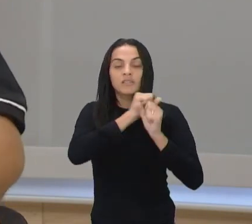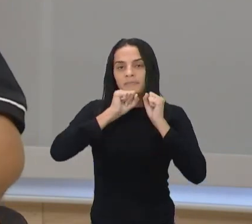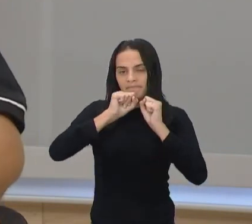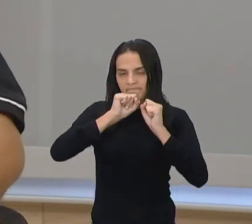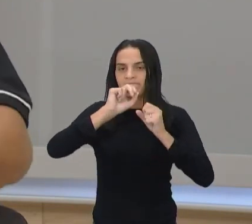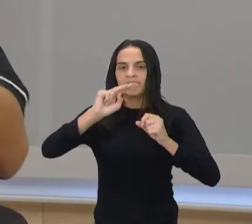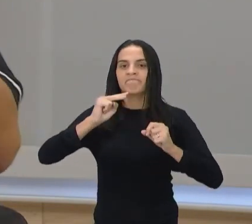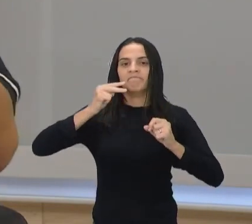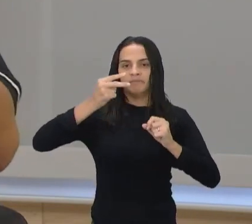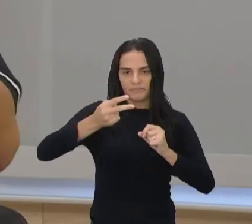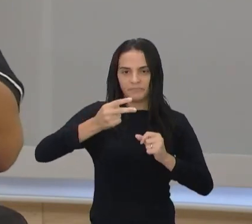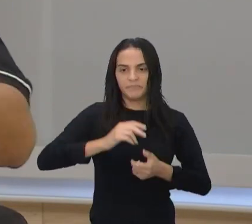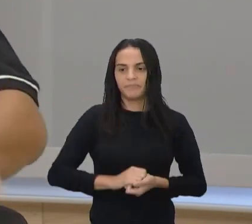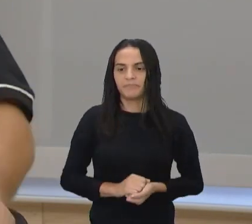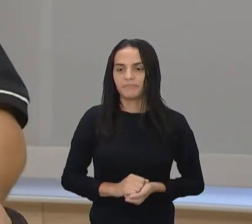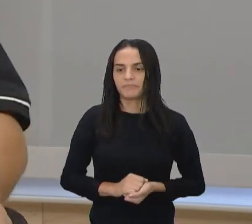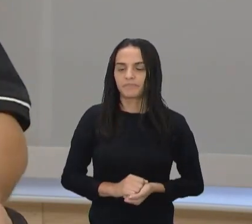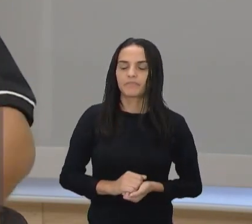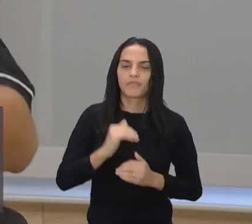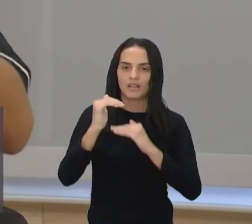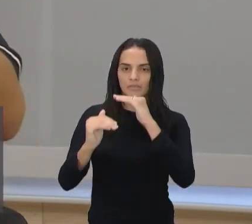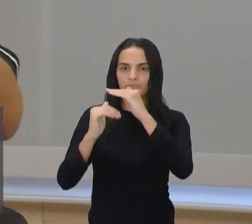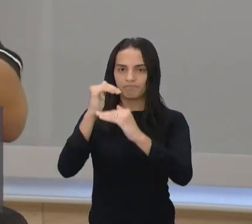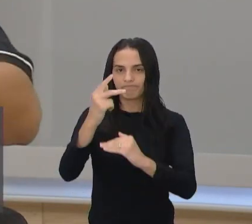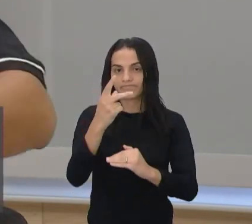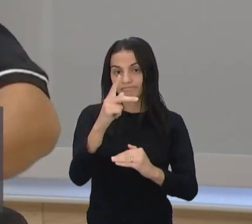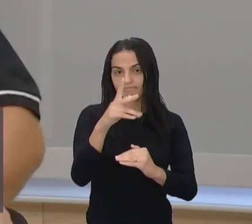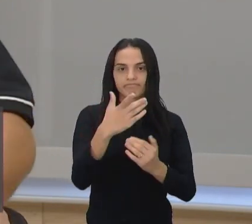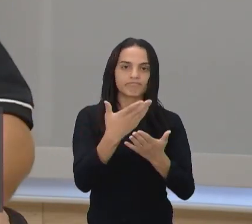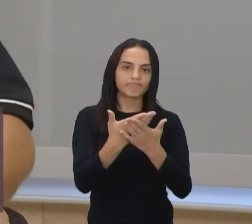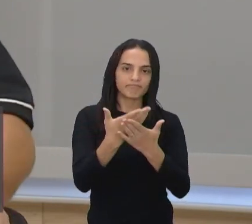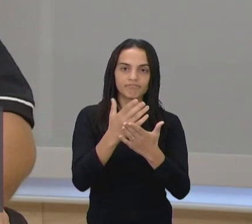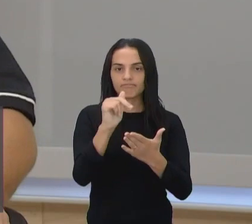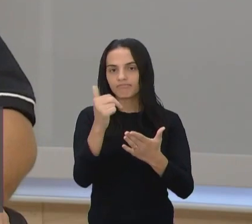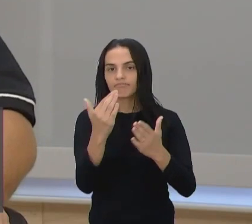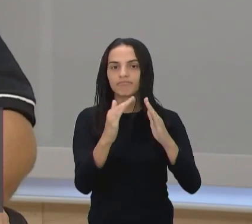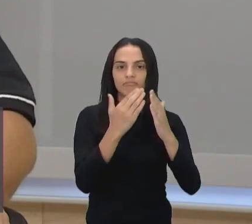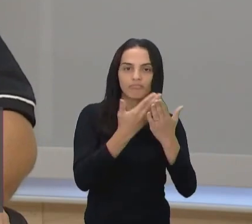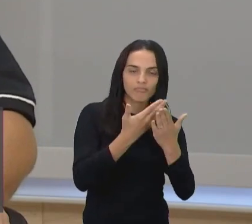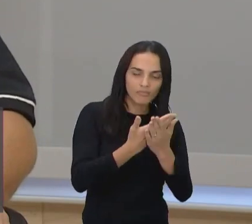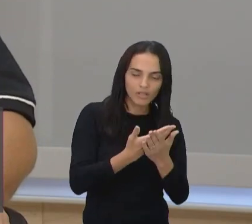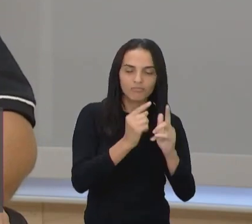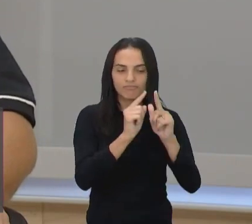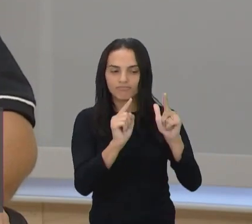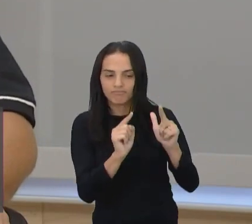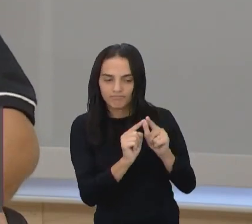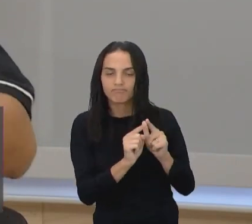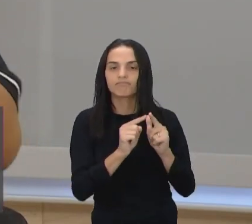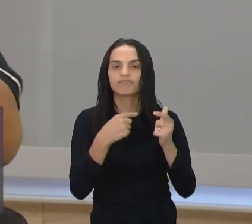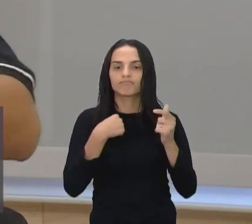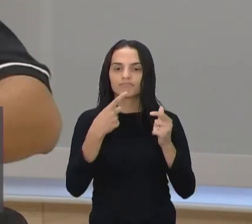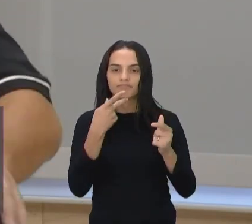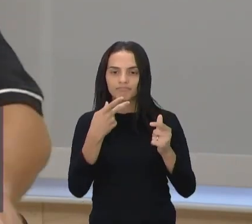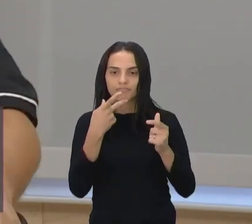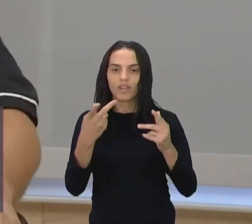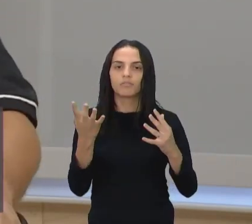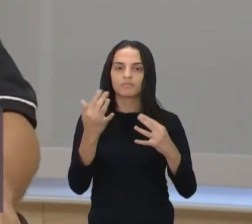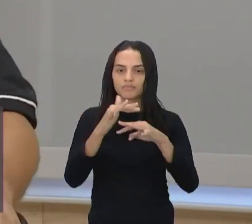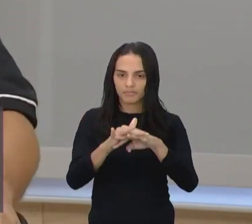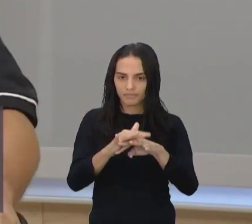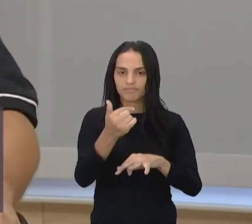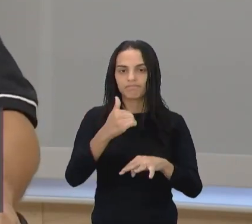fazer um desdobramento na sua escola, na sua sala de aula, abordando a temática que a gente vai